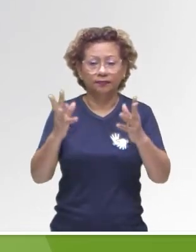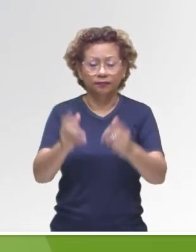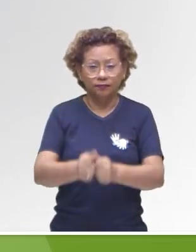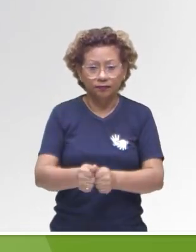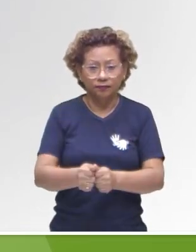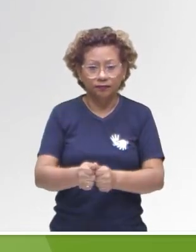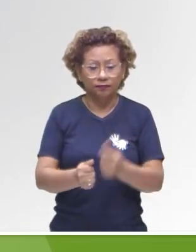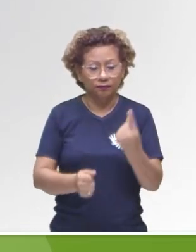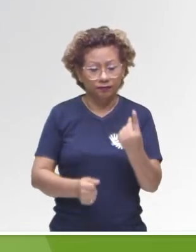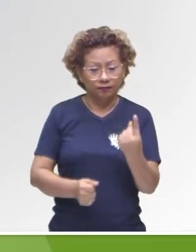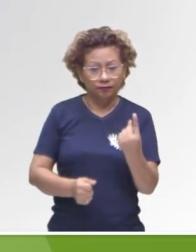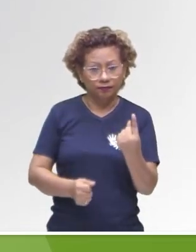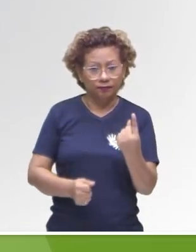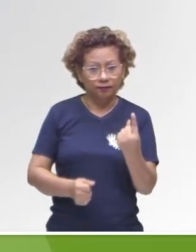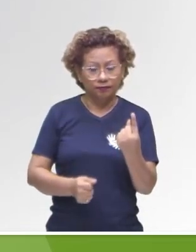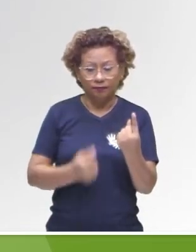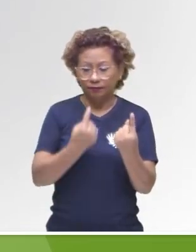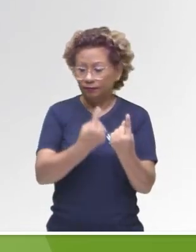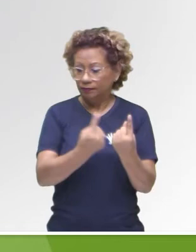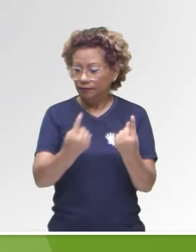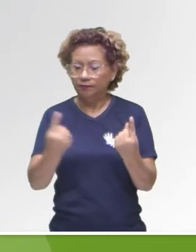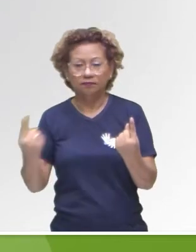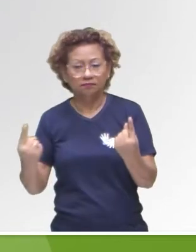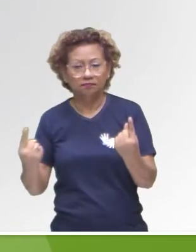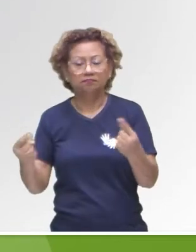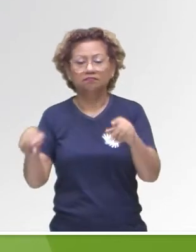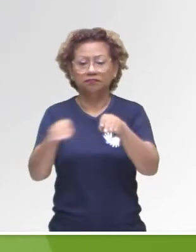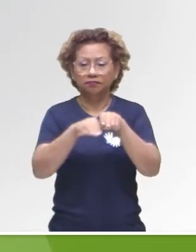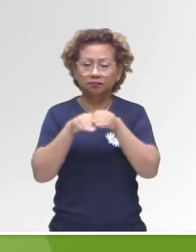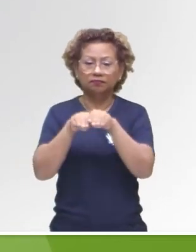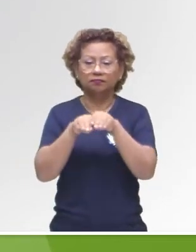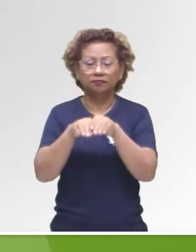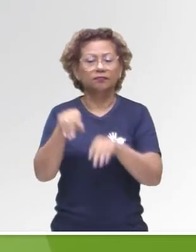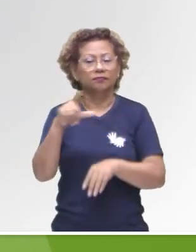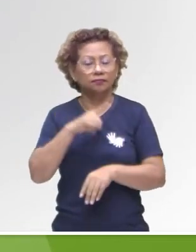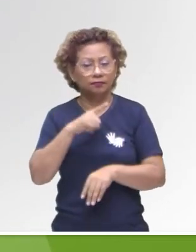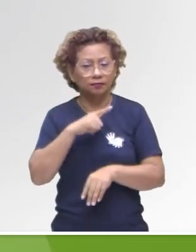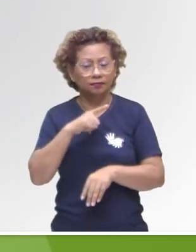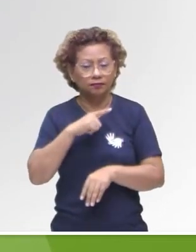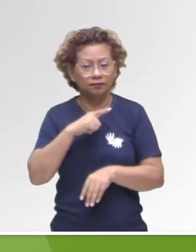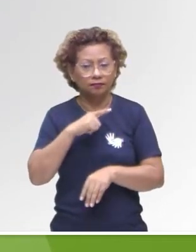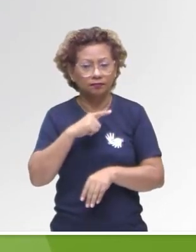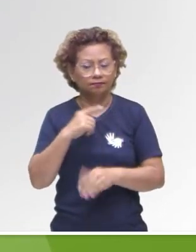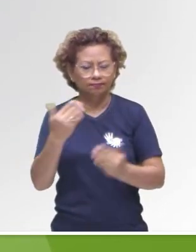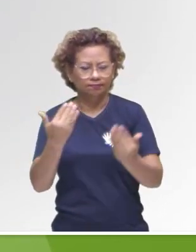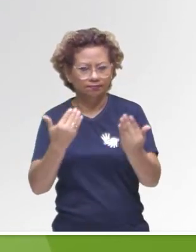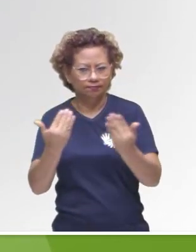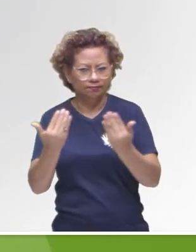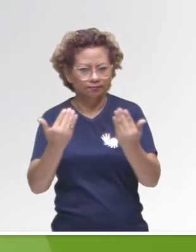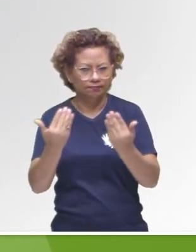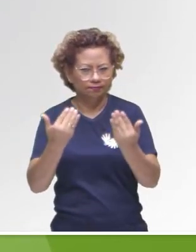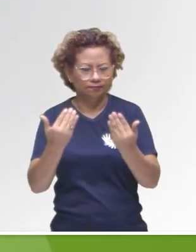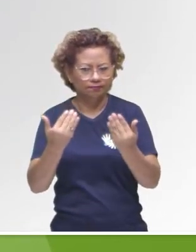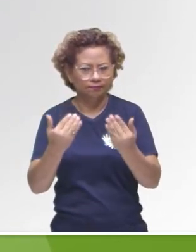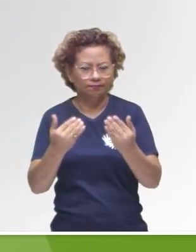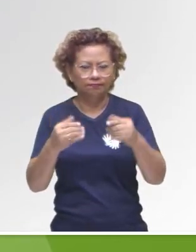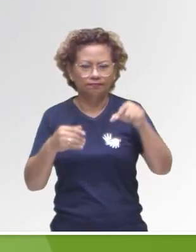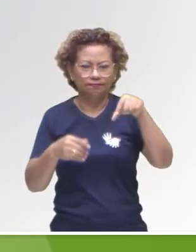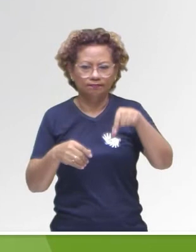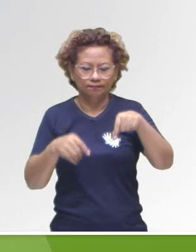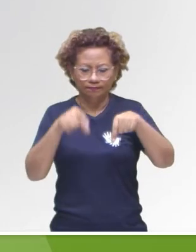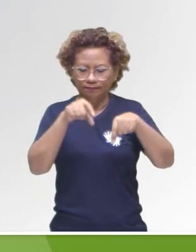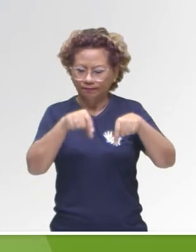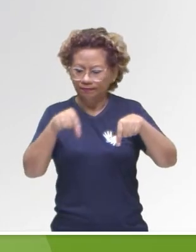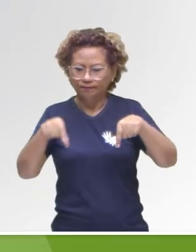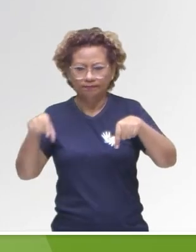cada capacitor é a mesma quando eu tenho uma associação de capacitores em